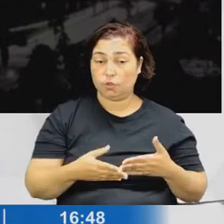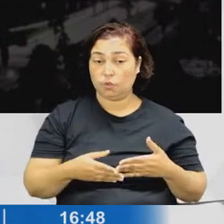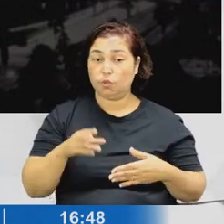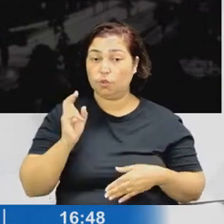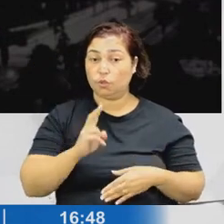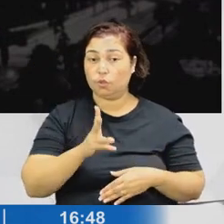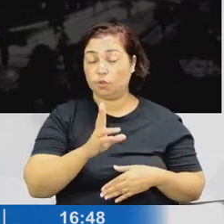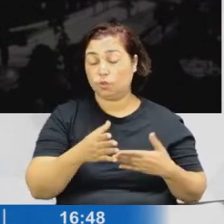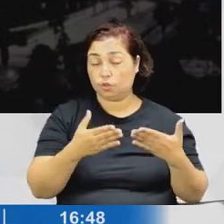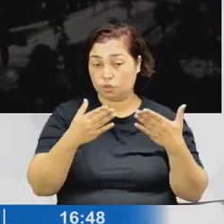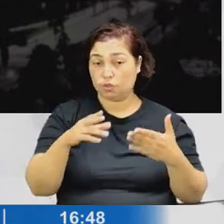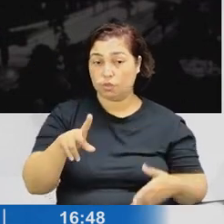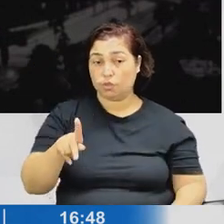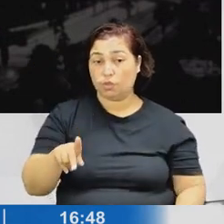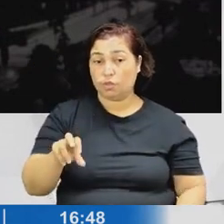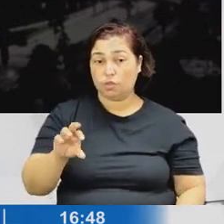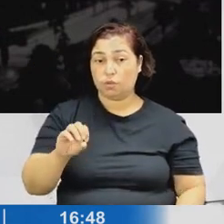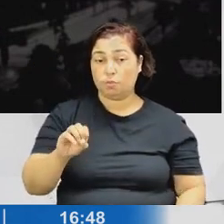é sempre protagonista